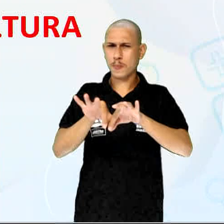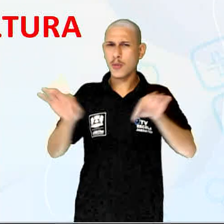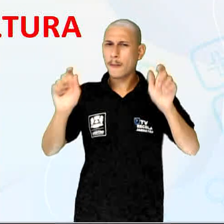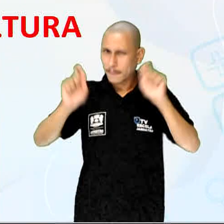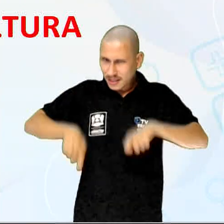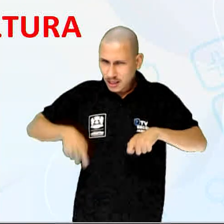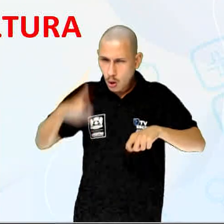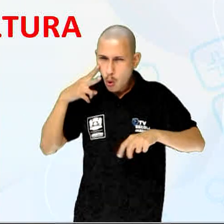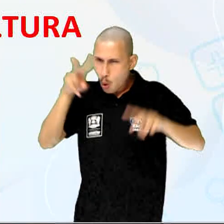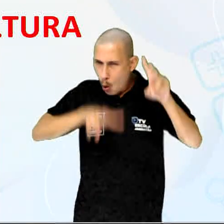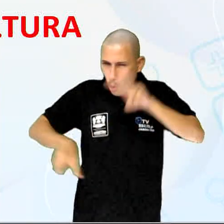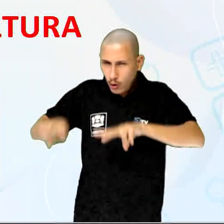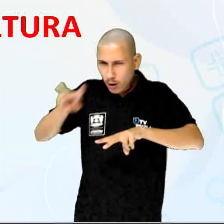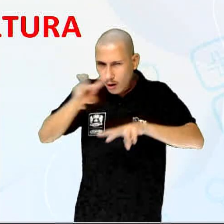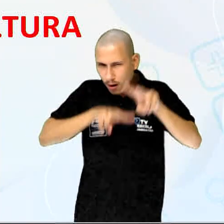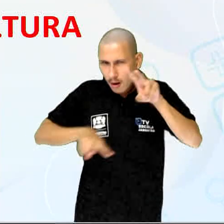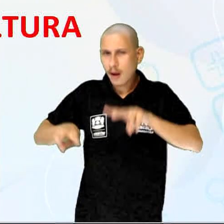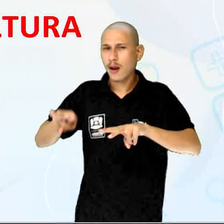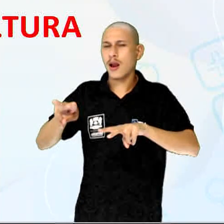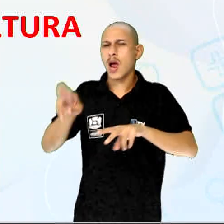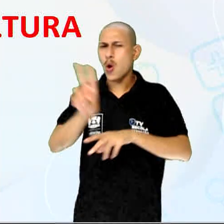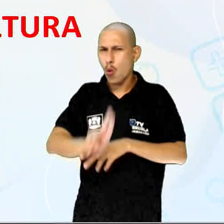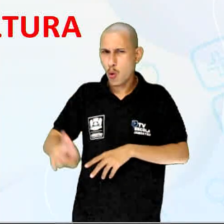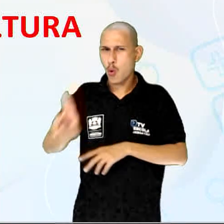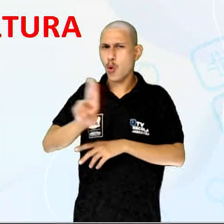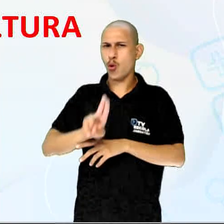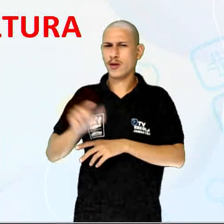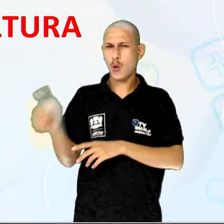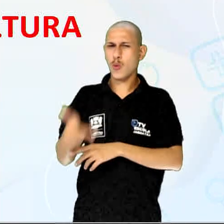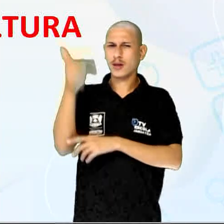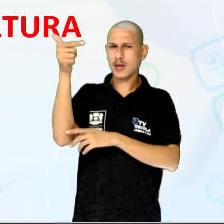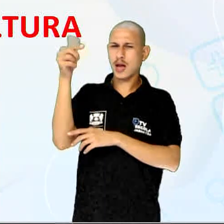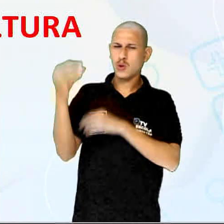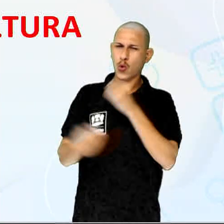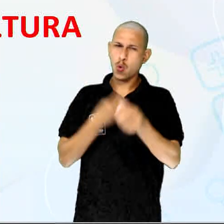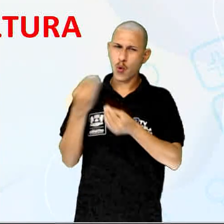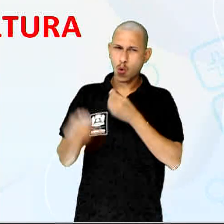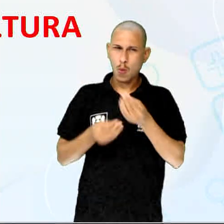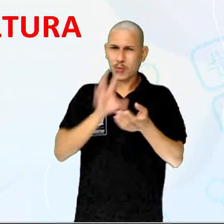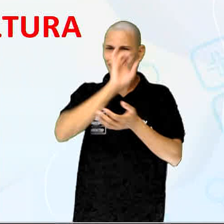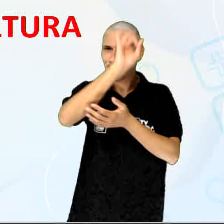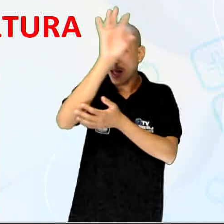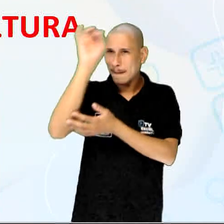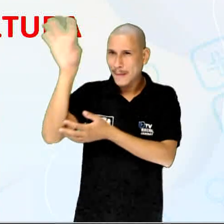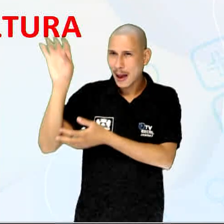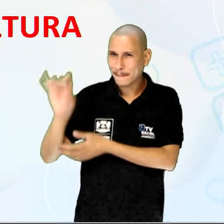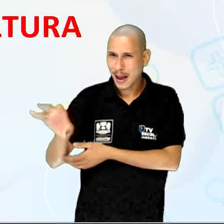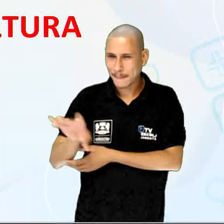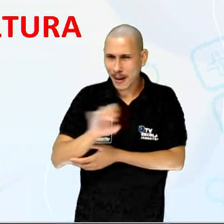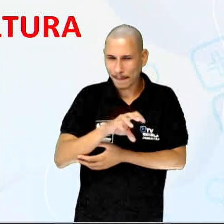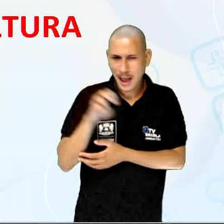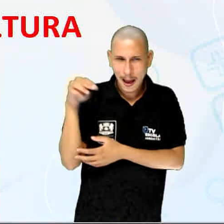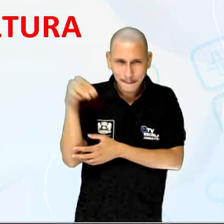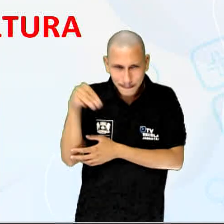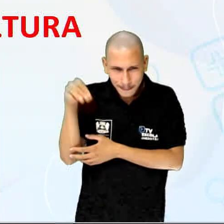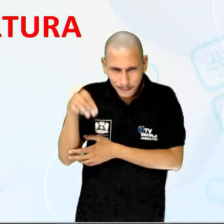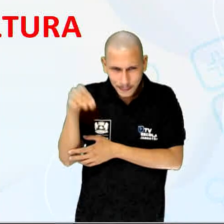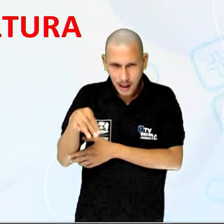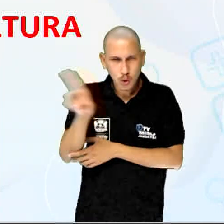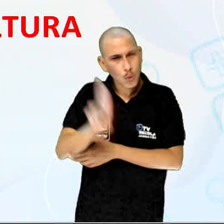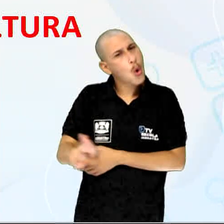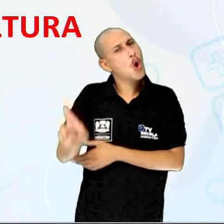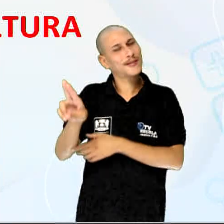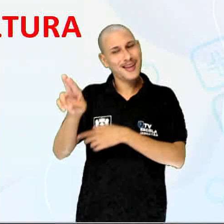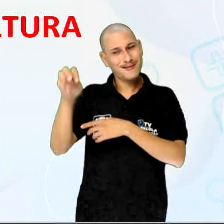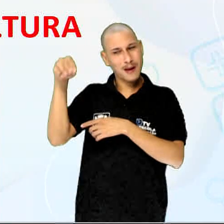unidade de medida do lado e vai elevar ao quadrado. Então, como cada lado ali está medido em metros, né? Então